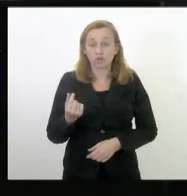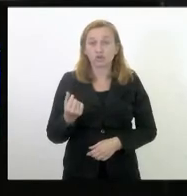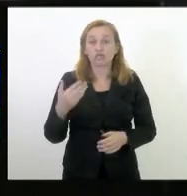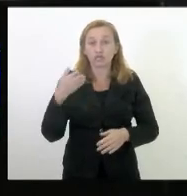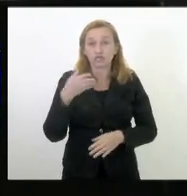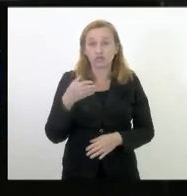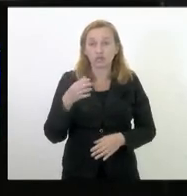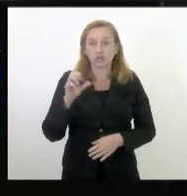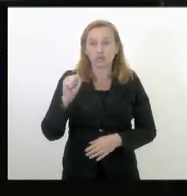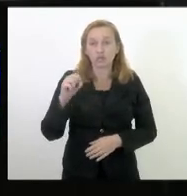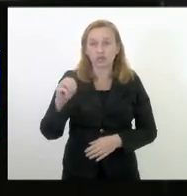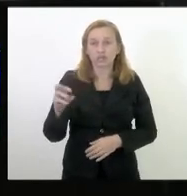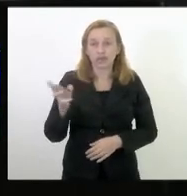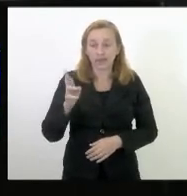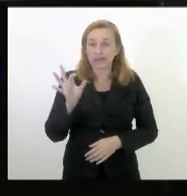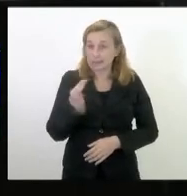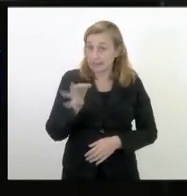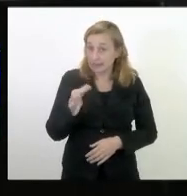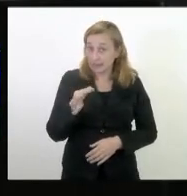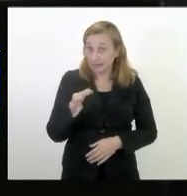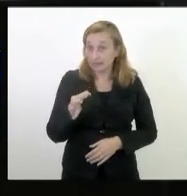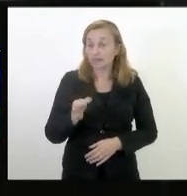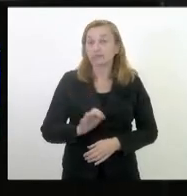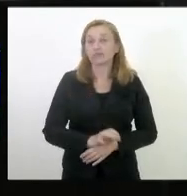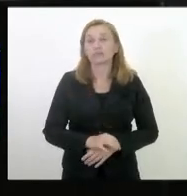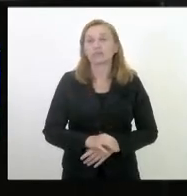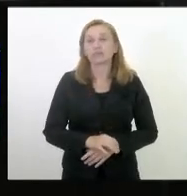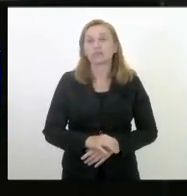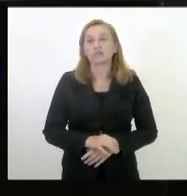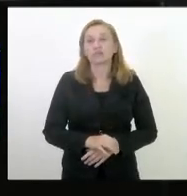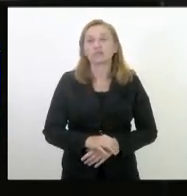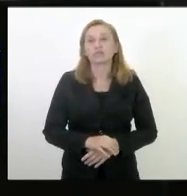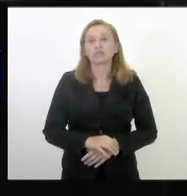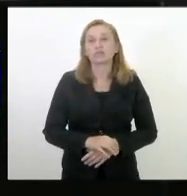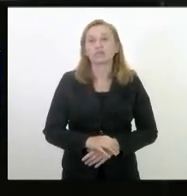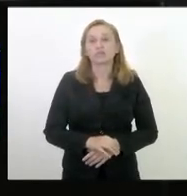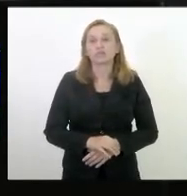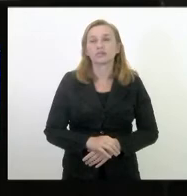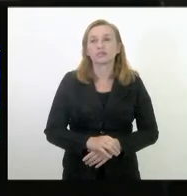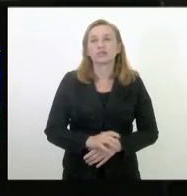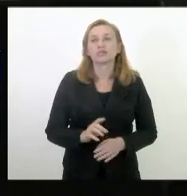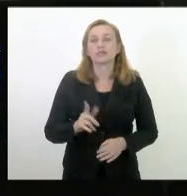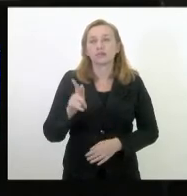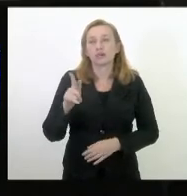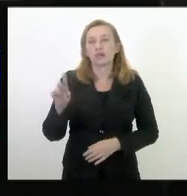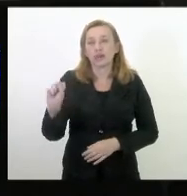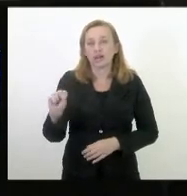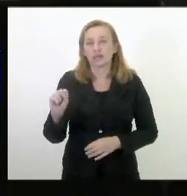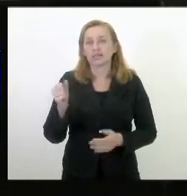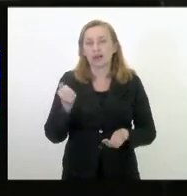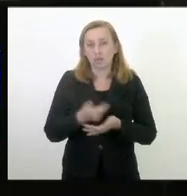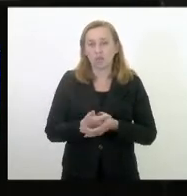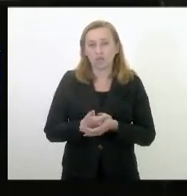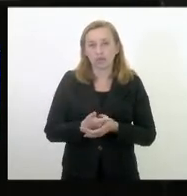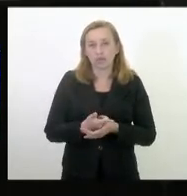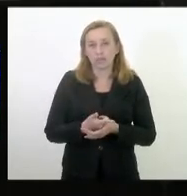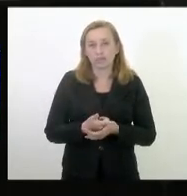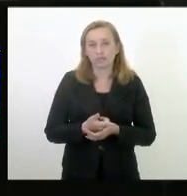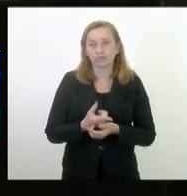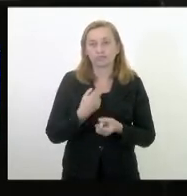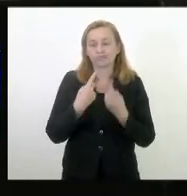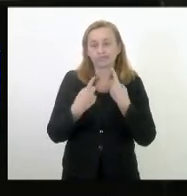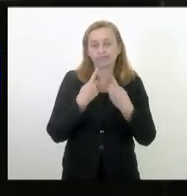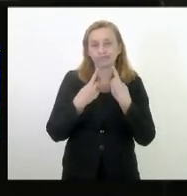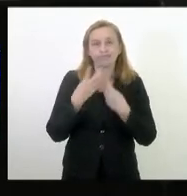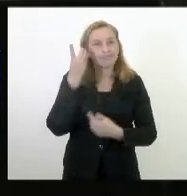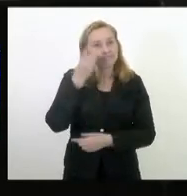R$ 80, especificamente destinado para aquisição de botijão de gás. E aí entramos aqui num debate,